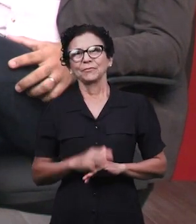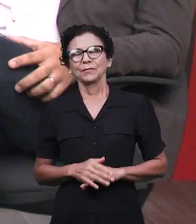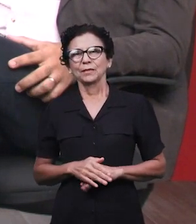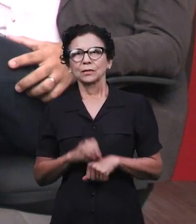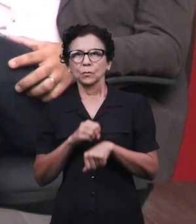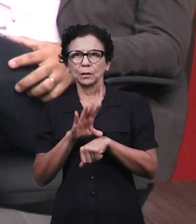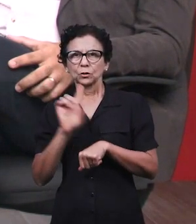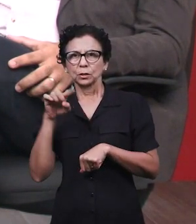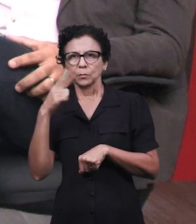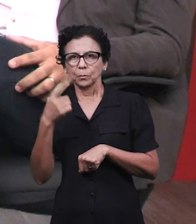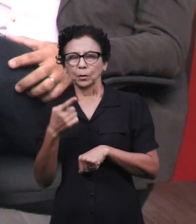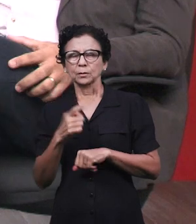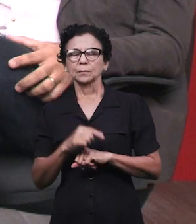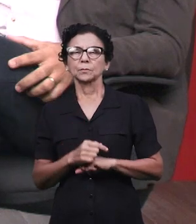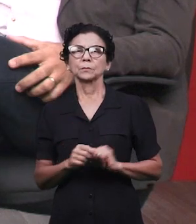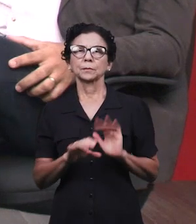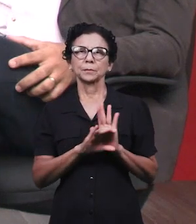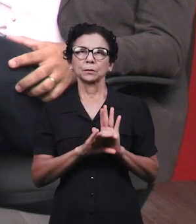Dizendo,